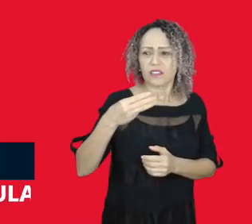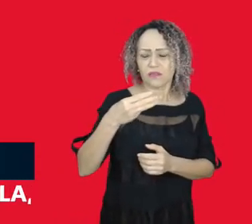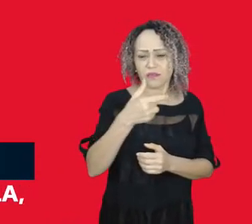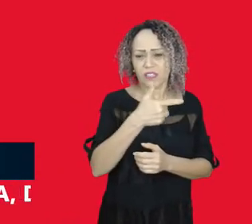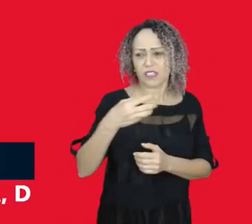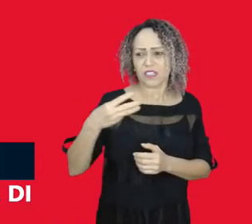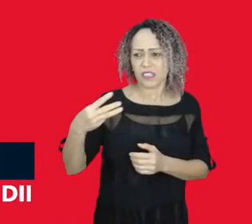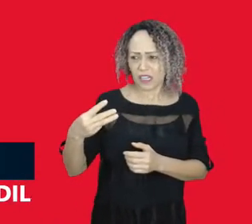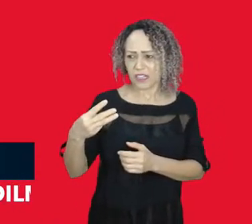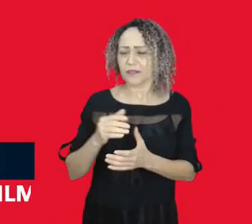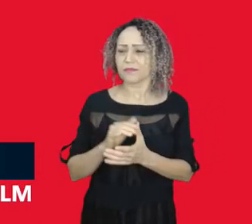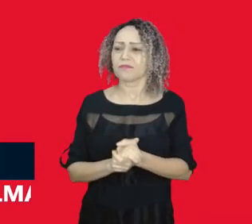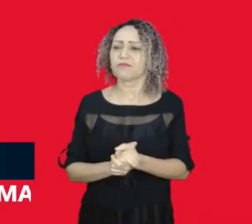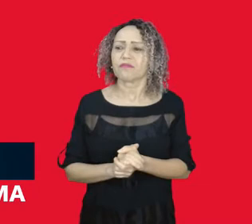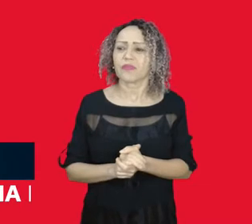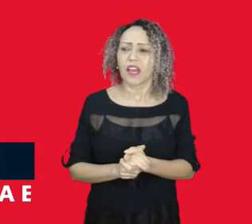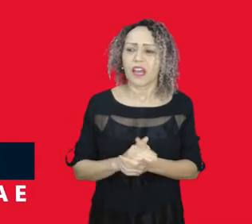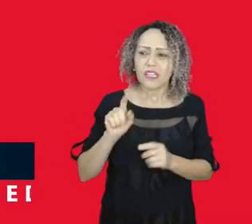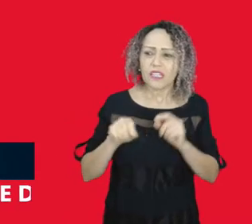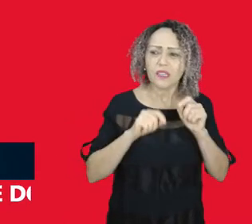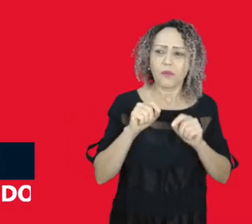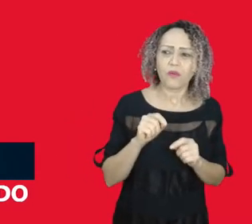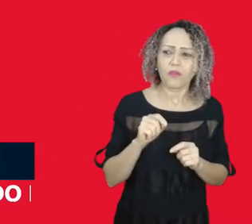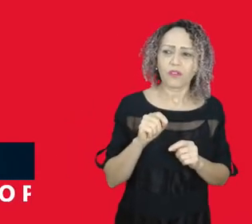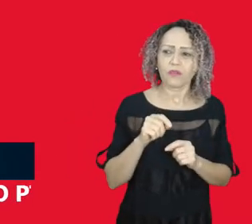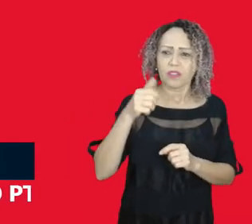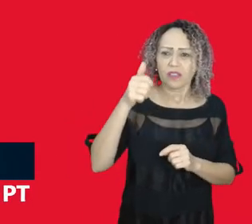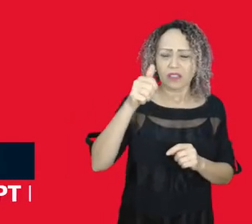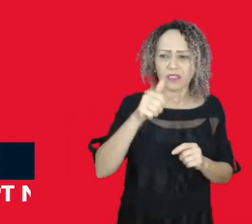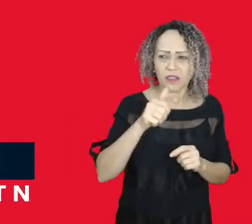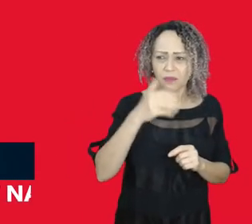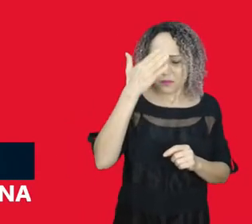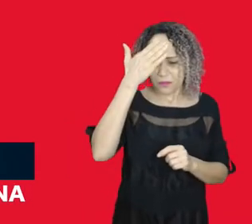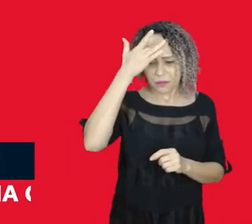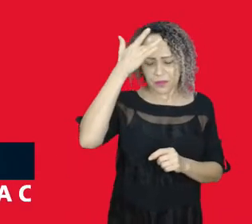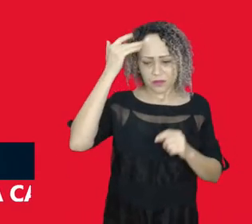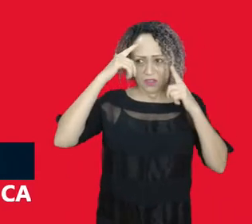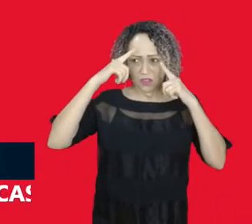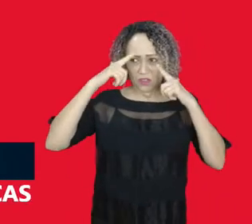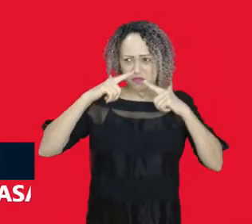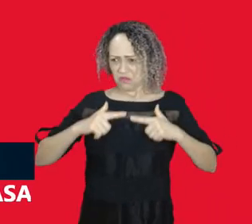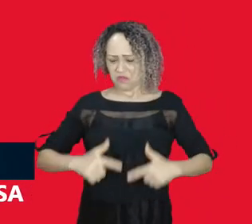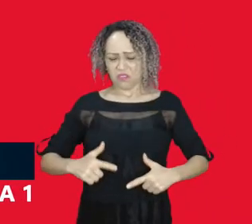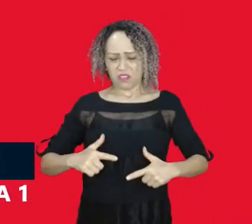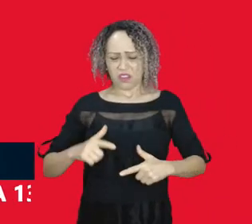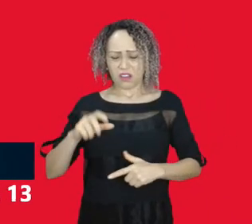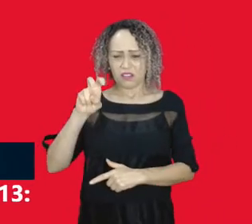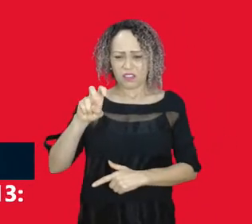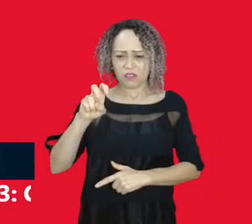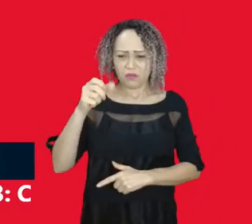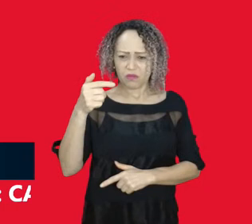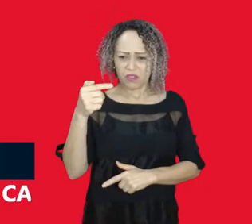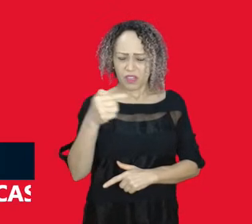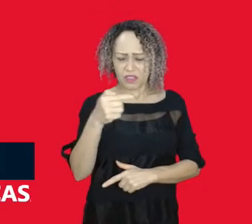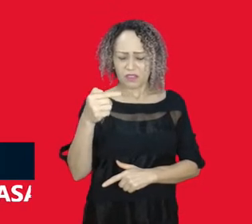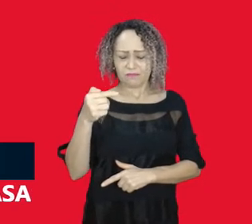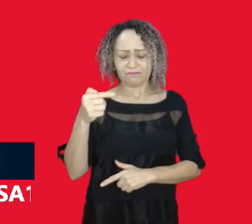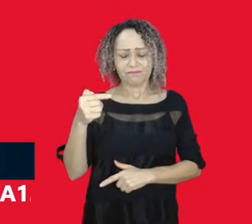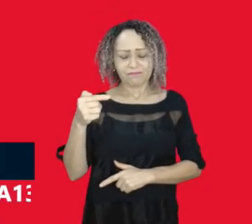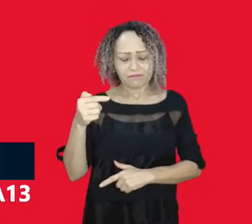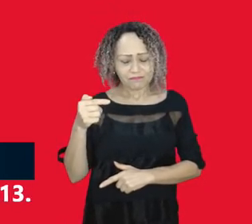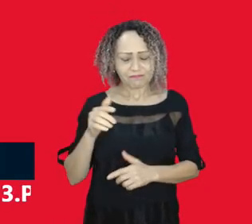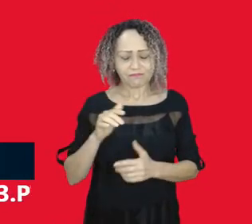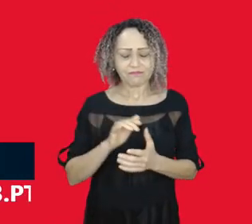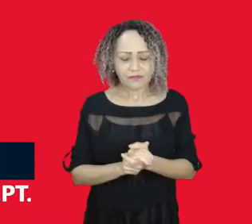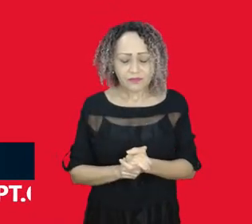571.257. Aqui a soma passa de 1 milhão de eleitores que anularam ou deixaram seus votos em branco. Importante ressaltar